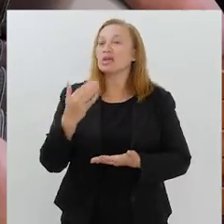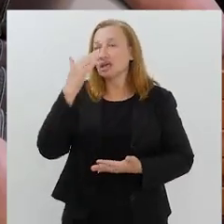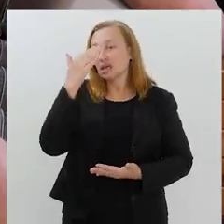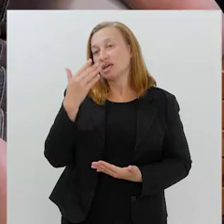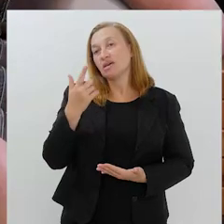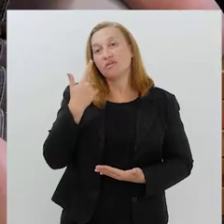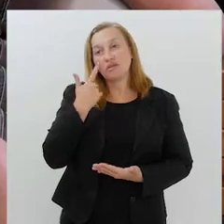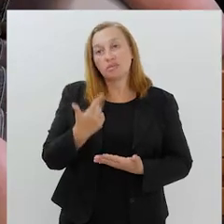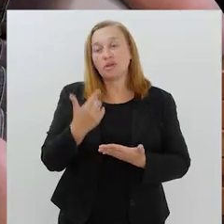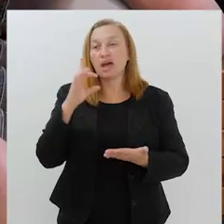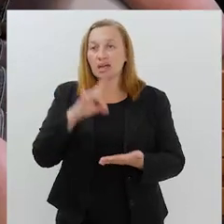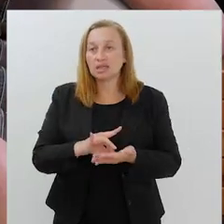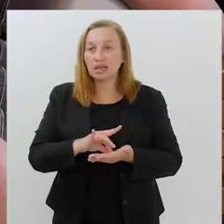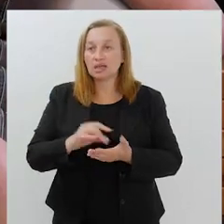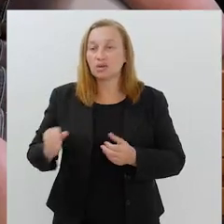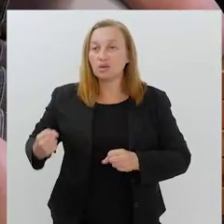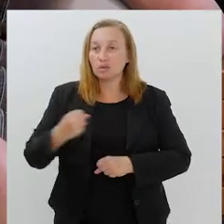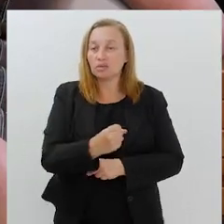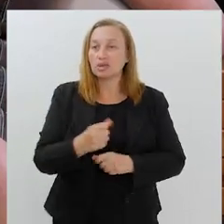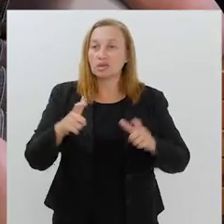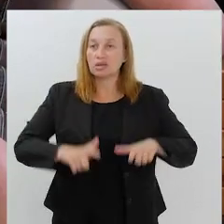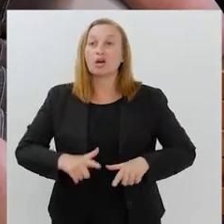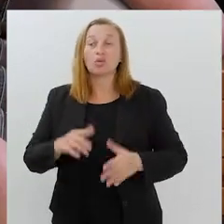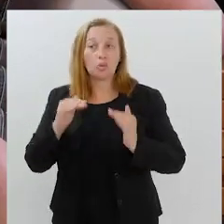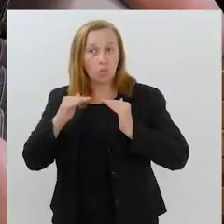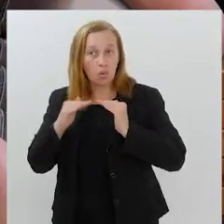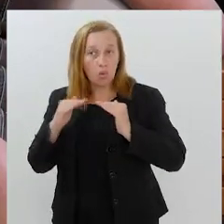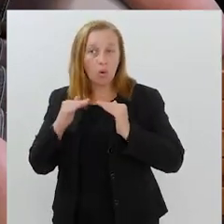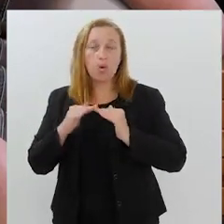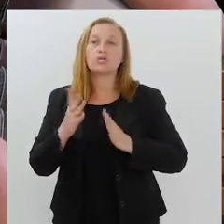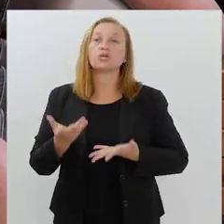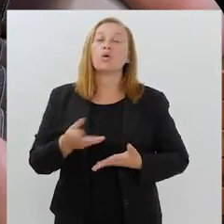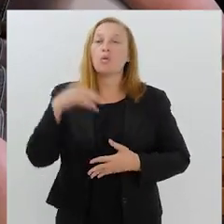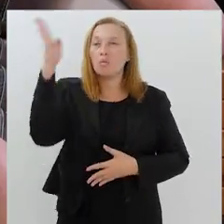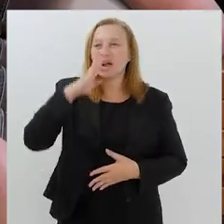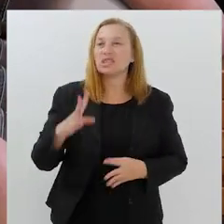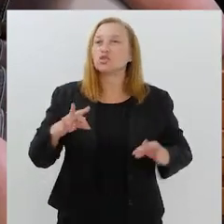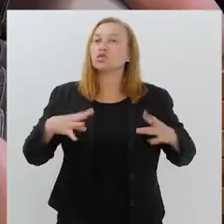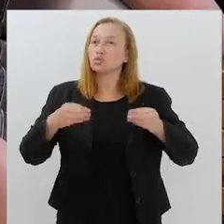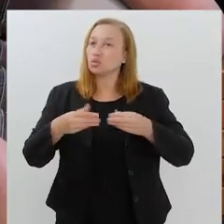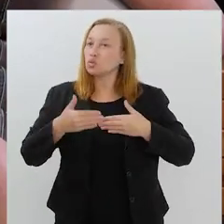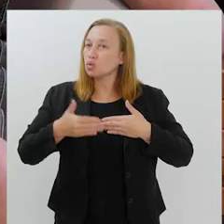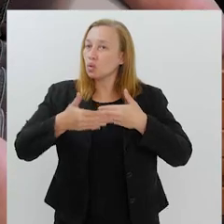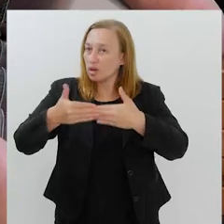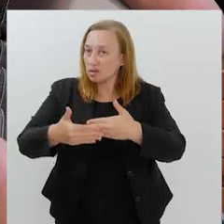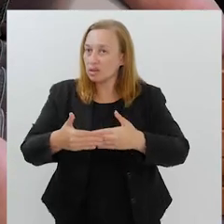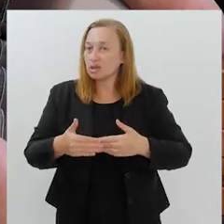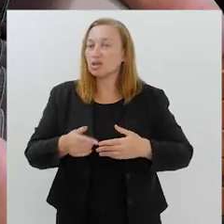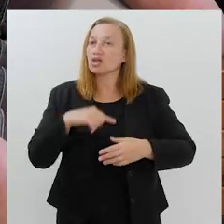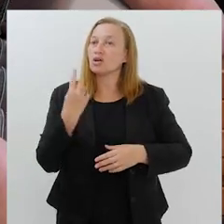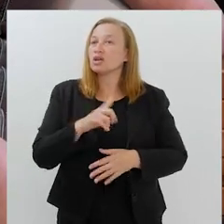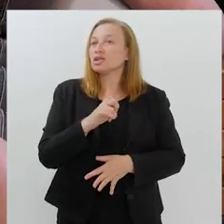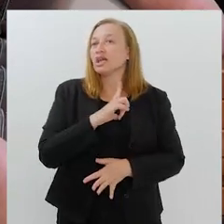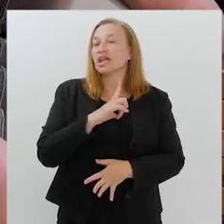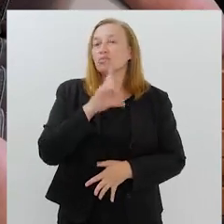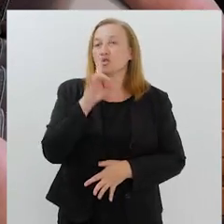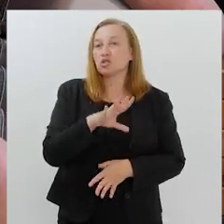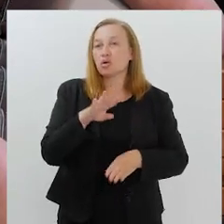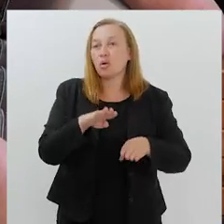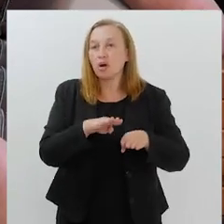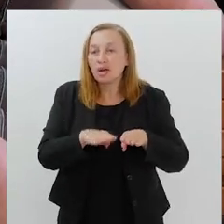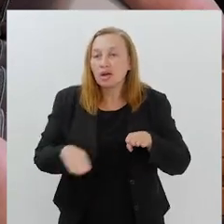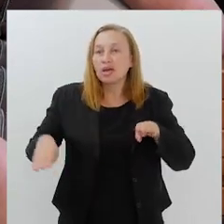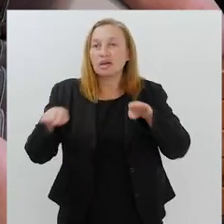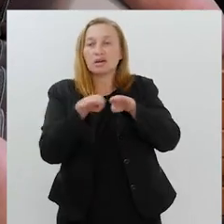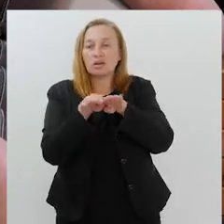realidade ocupemos esse esse espaço então concordo plenamente né o Brasil se tudo caminhar do jeito que tá nós só teremos